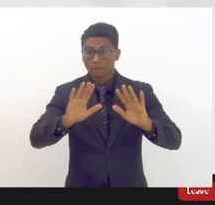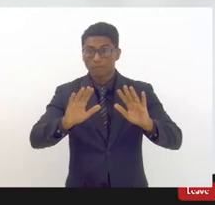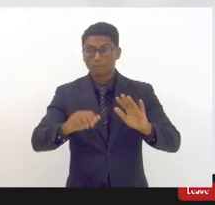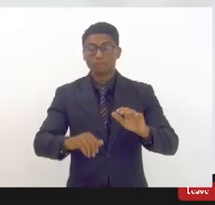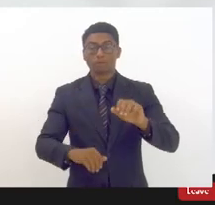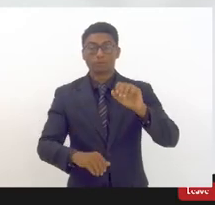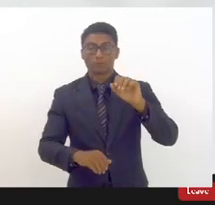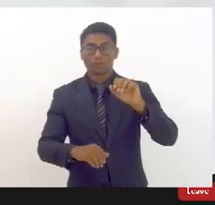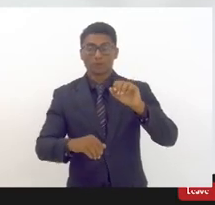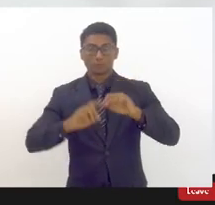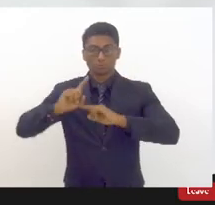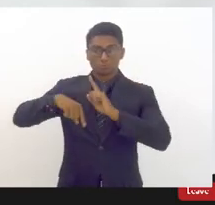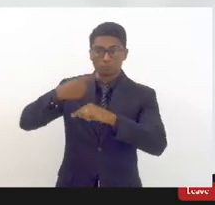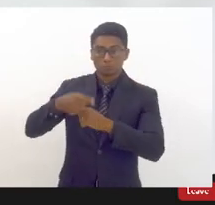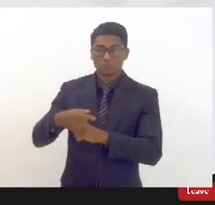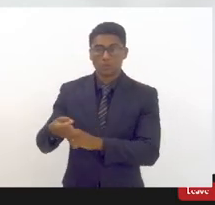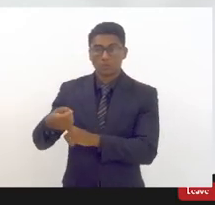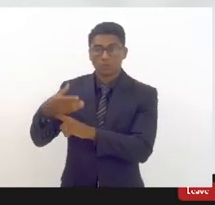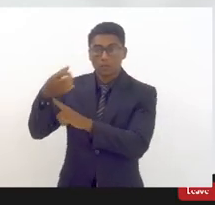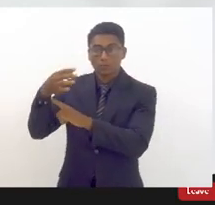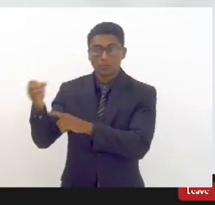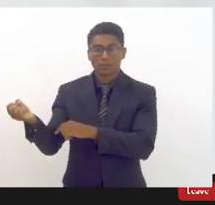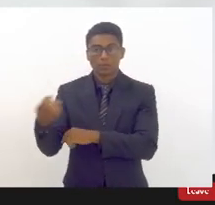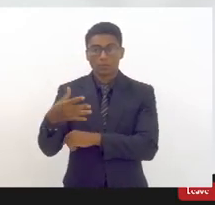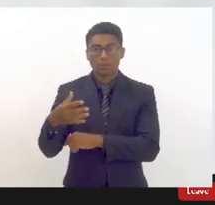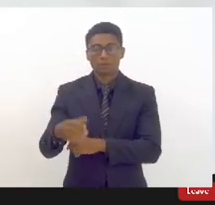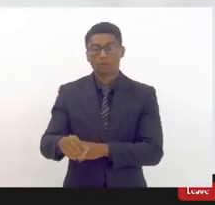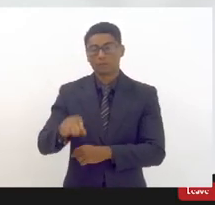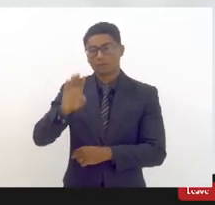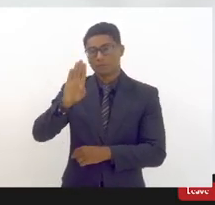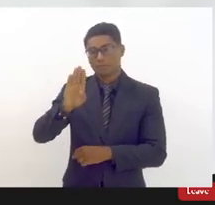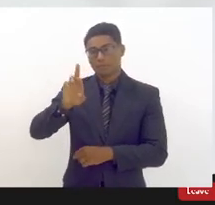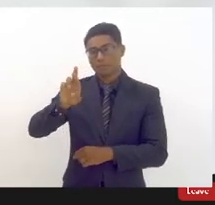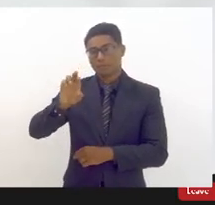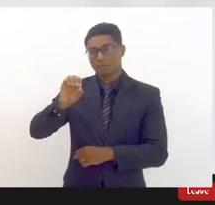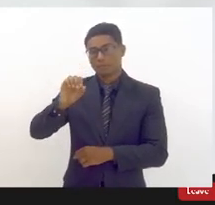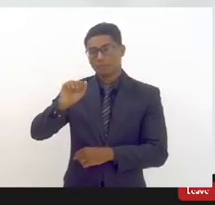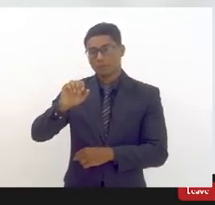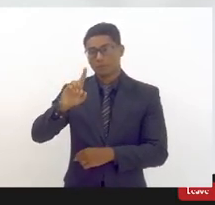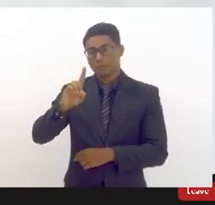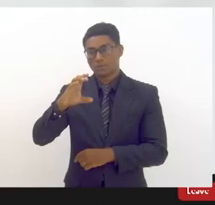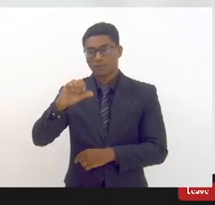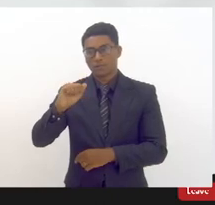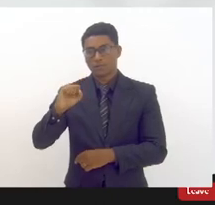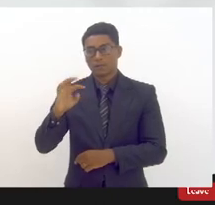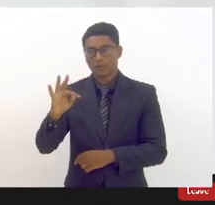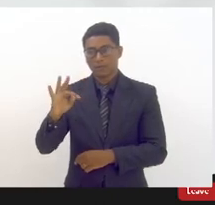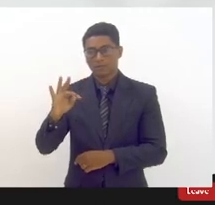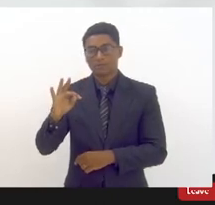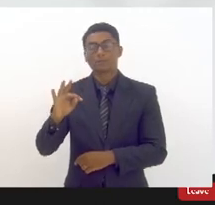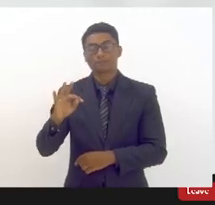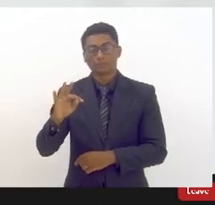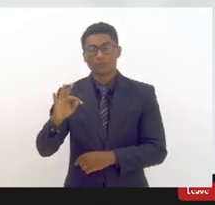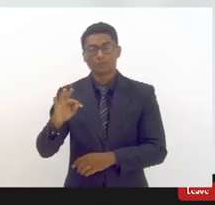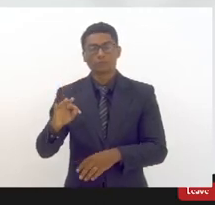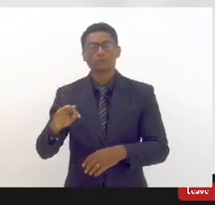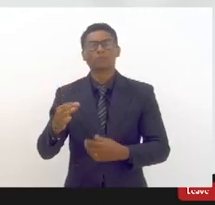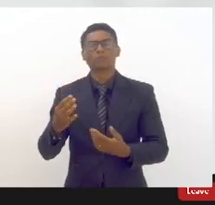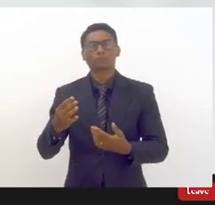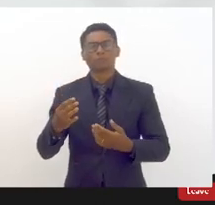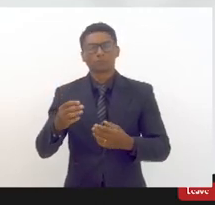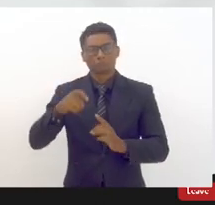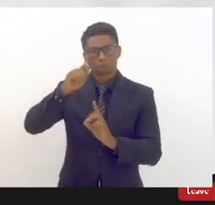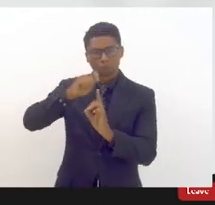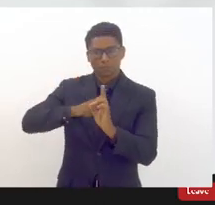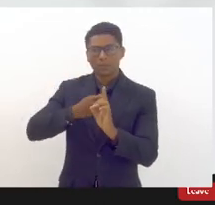até dezembro de 2023, sendo que a gente imagina entregar ali para o 4G antes desse prazo, ali